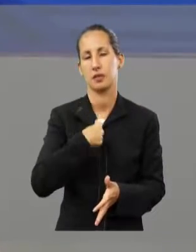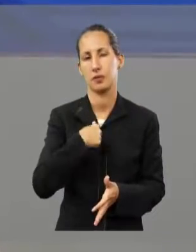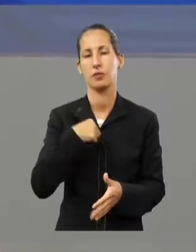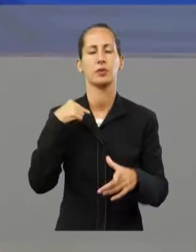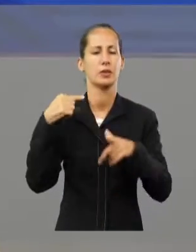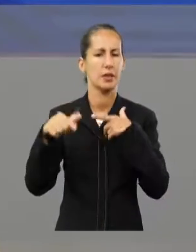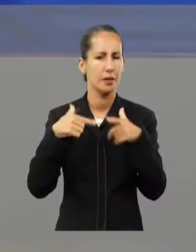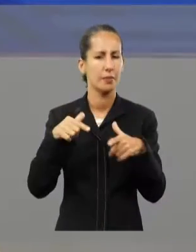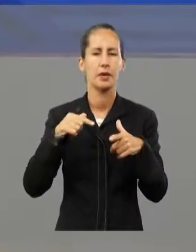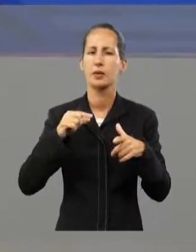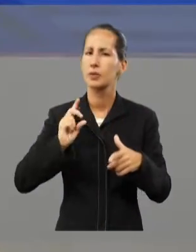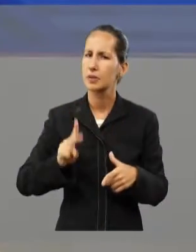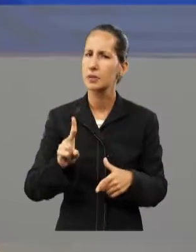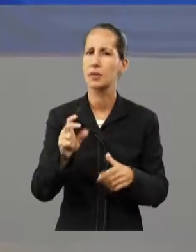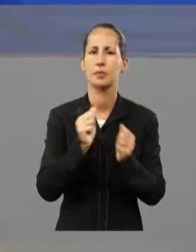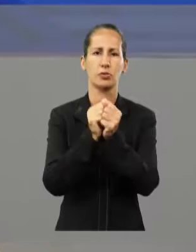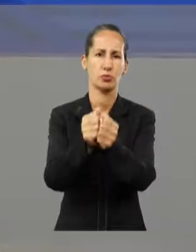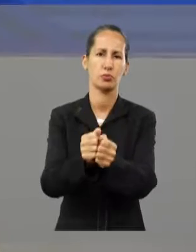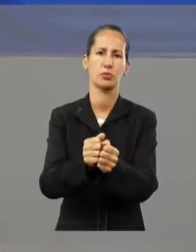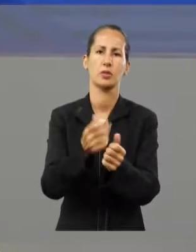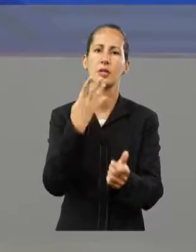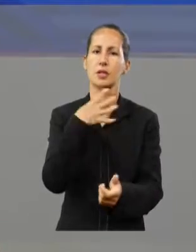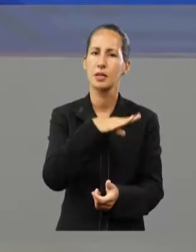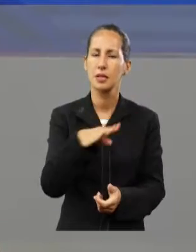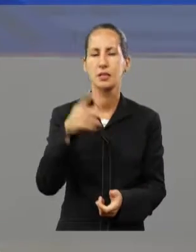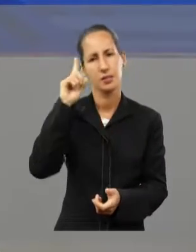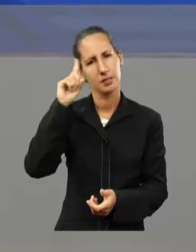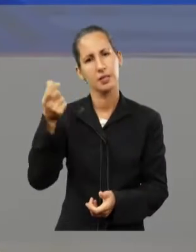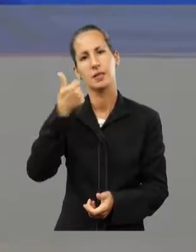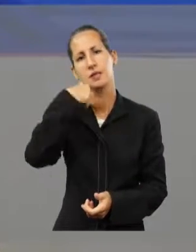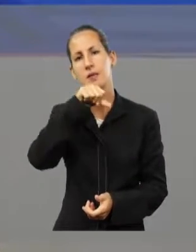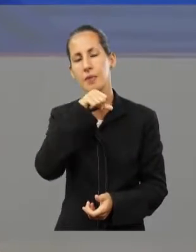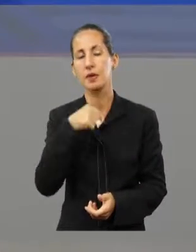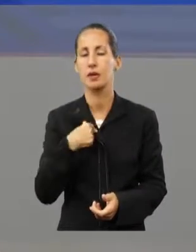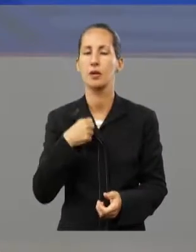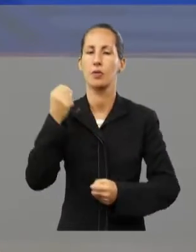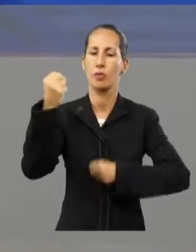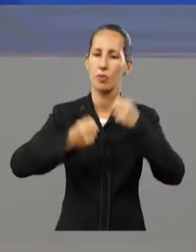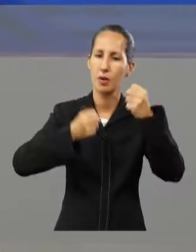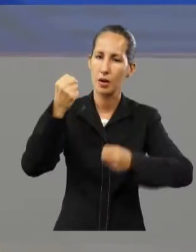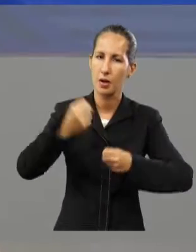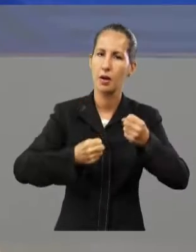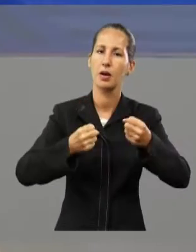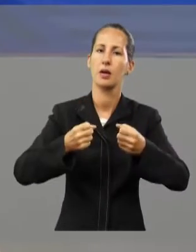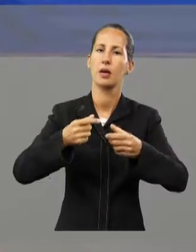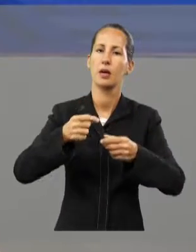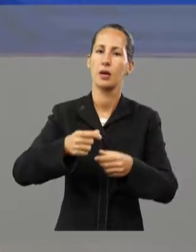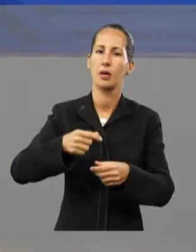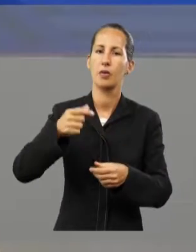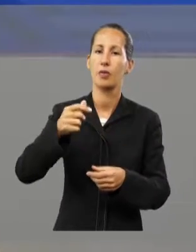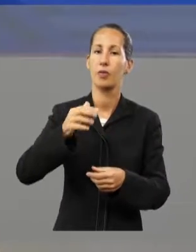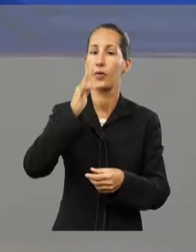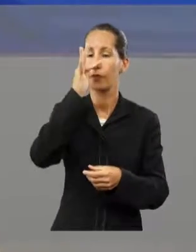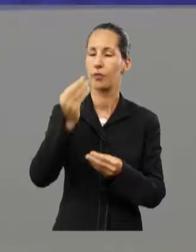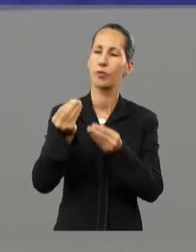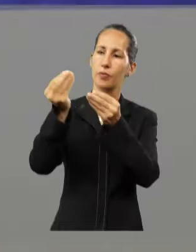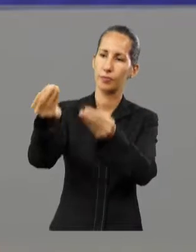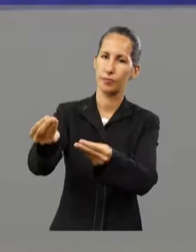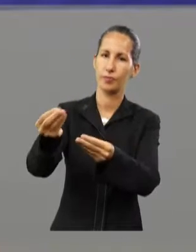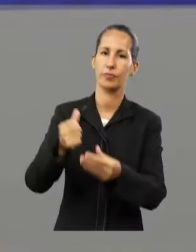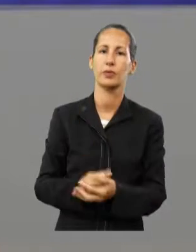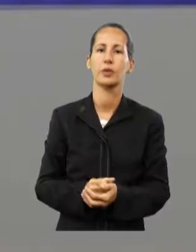trabalho sempre com as crianças. Dia das Mães, eu pego meu carro, vou para a rua, dar rosa às mães. E o senhor também tem um